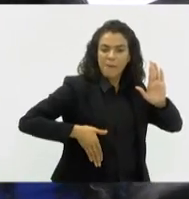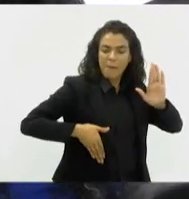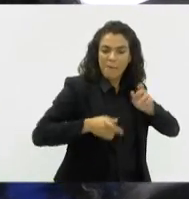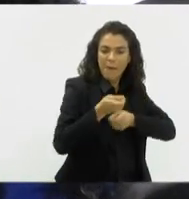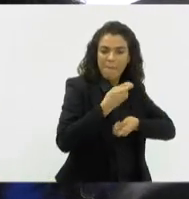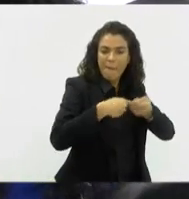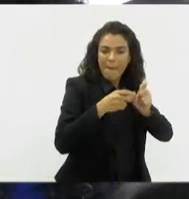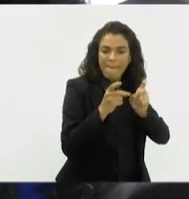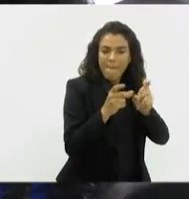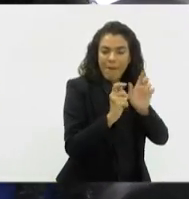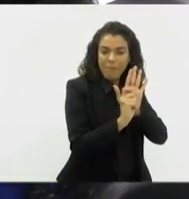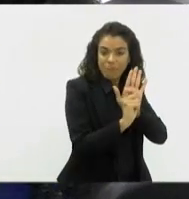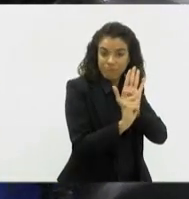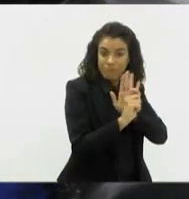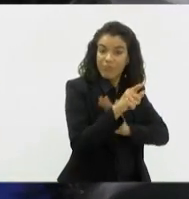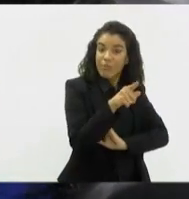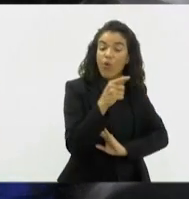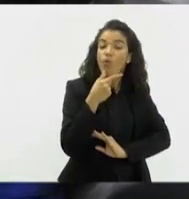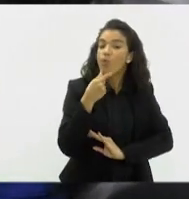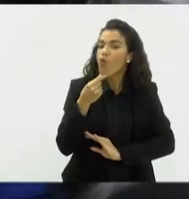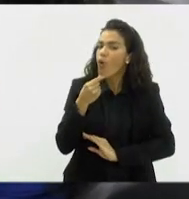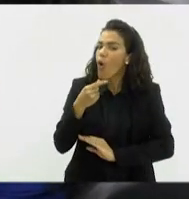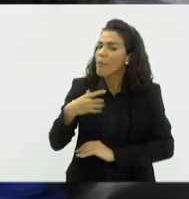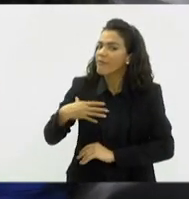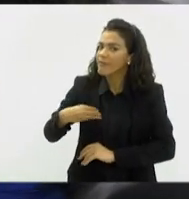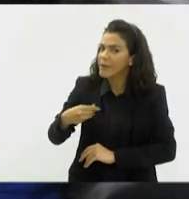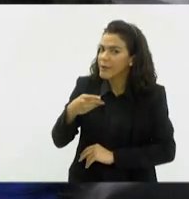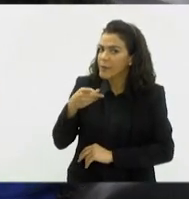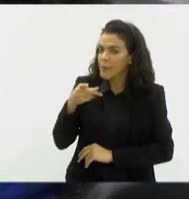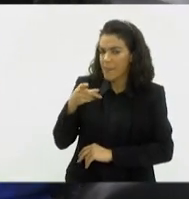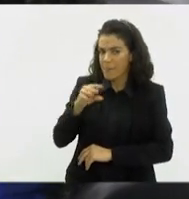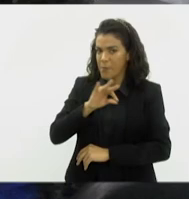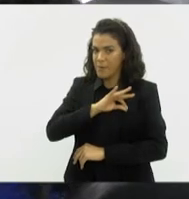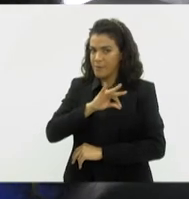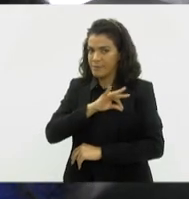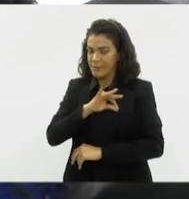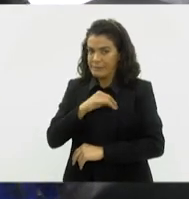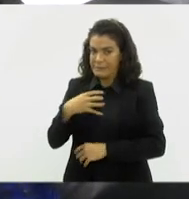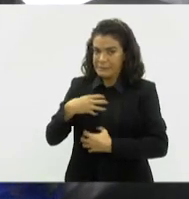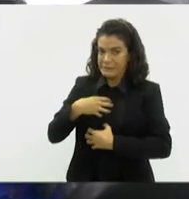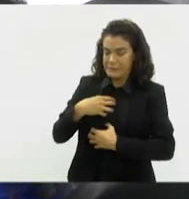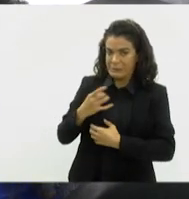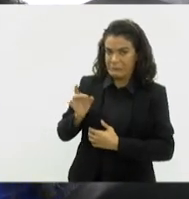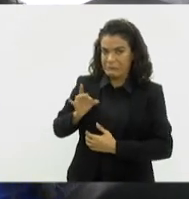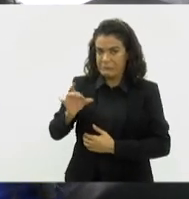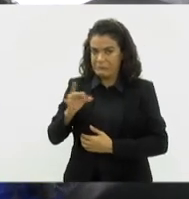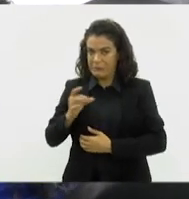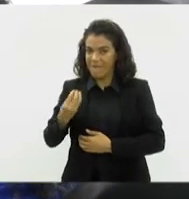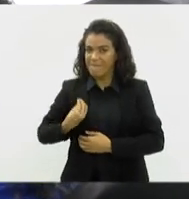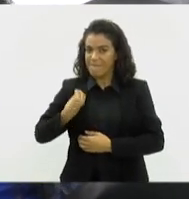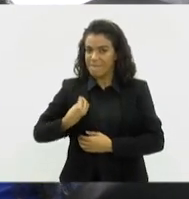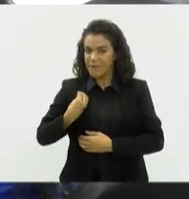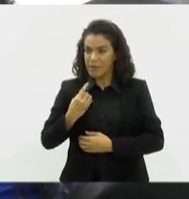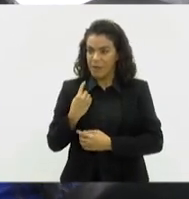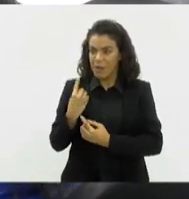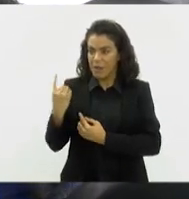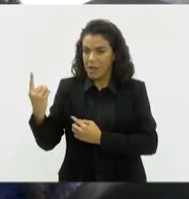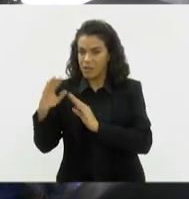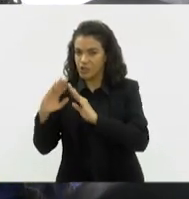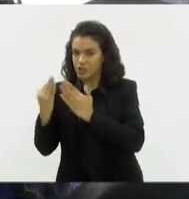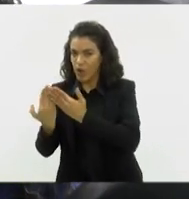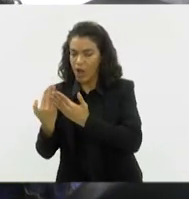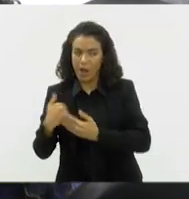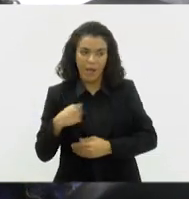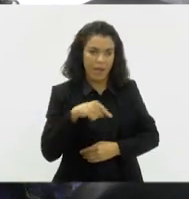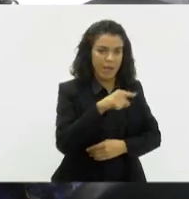Ele, filho de policiais, se sentiu ameaçado e passou, na vida pessoal, ir para a escola, voltar, ir para o trabalho,